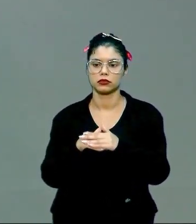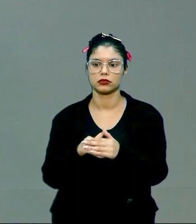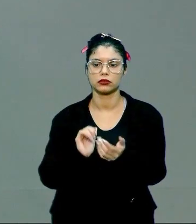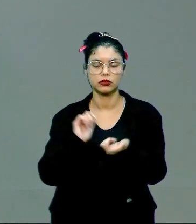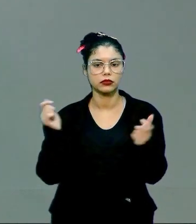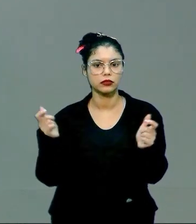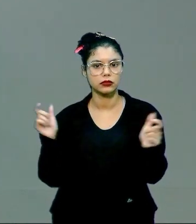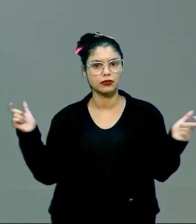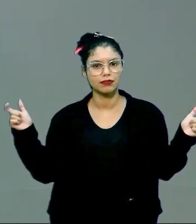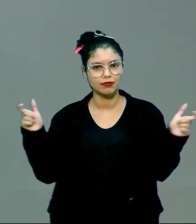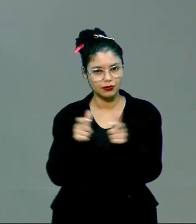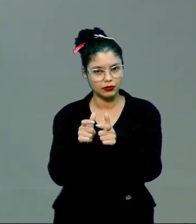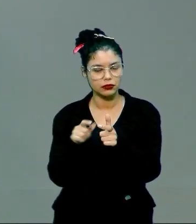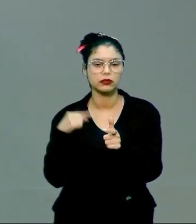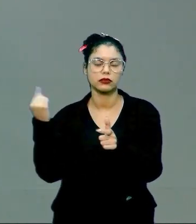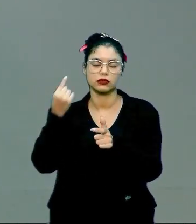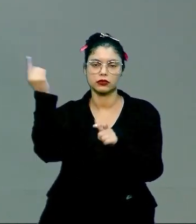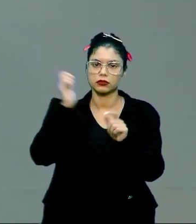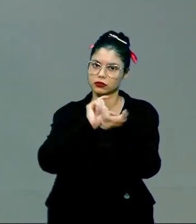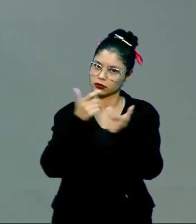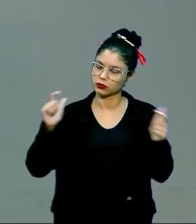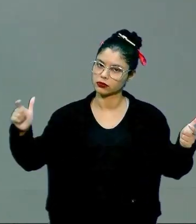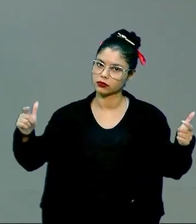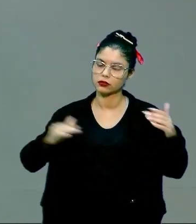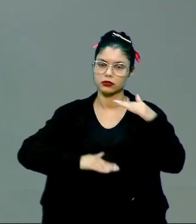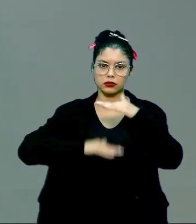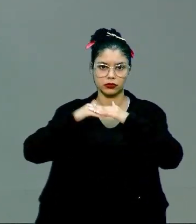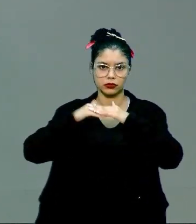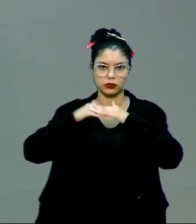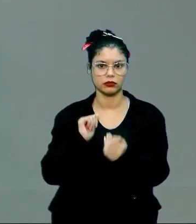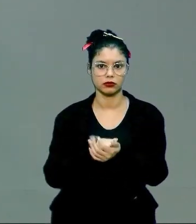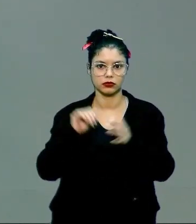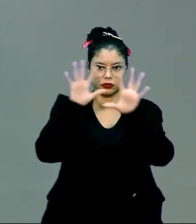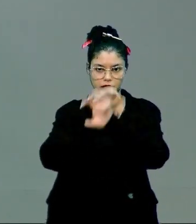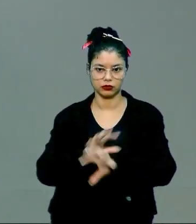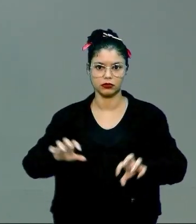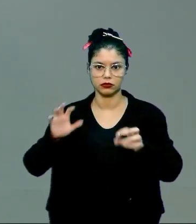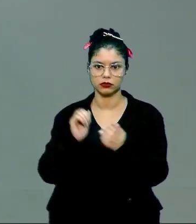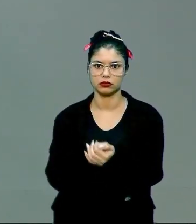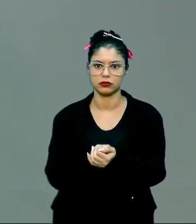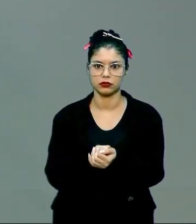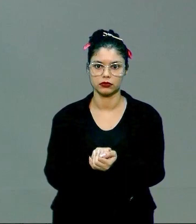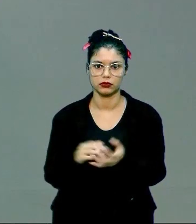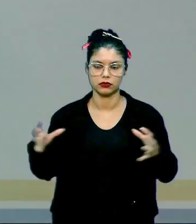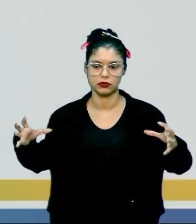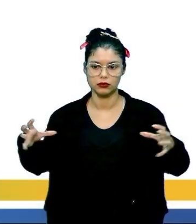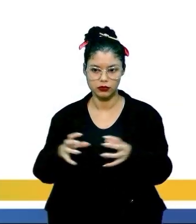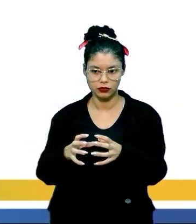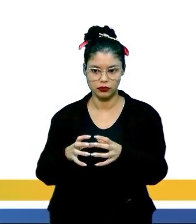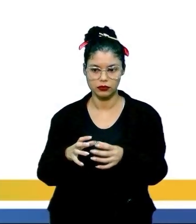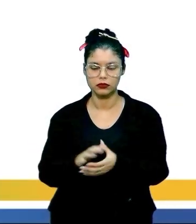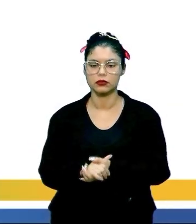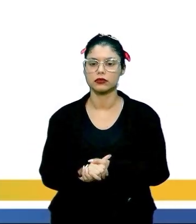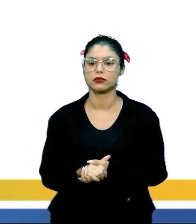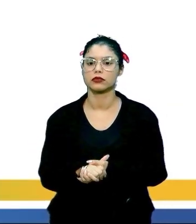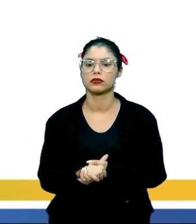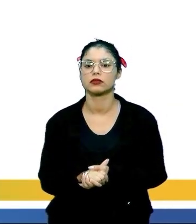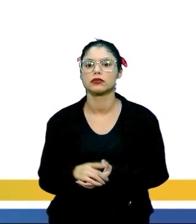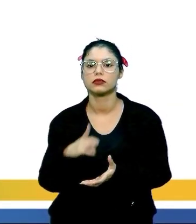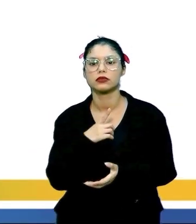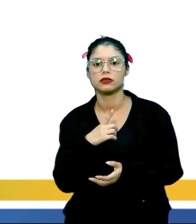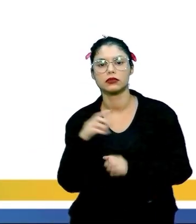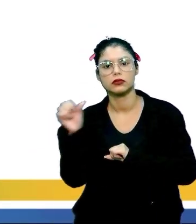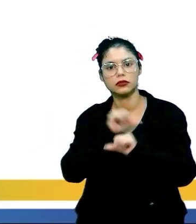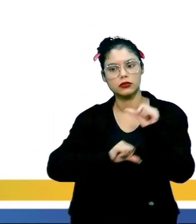quanto menor a altitude, maior a pressão, então o ar ele é comprimido. Daí, nós temos